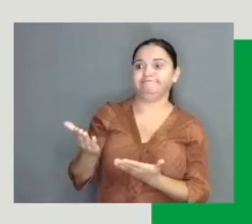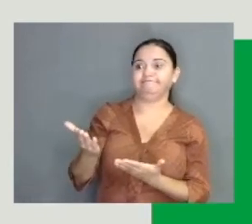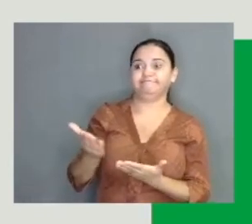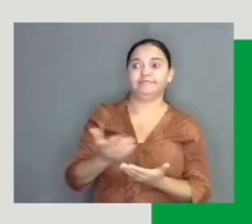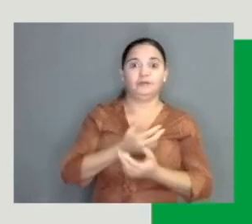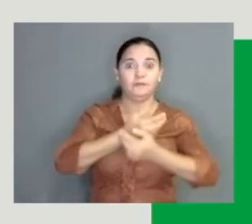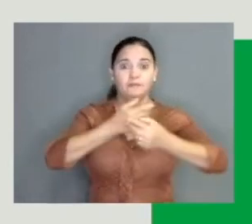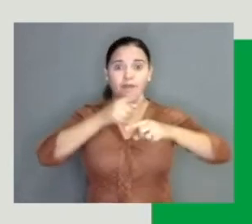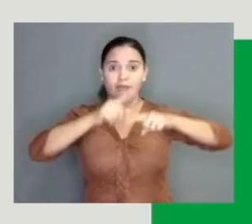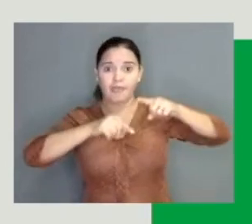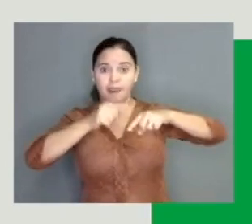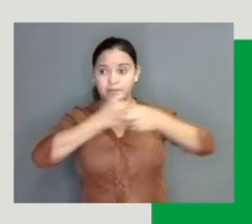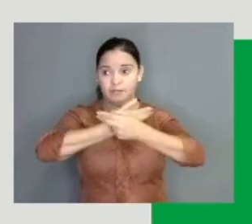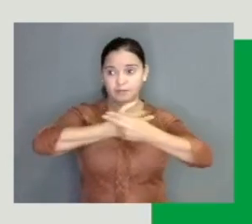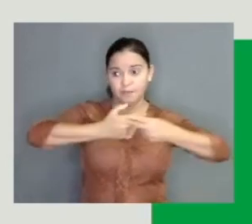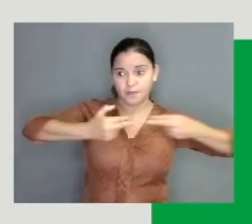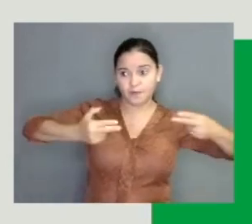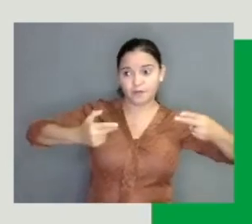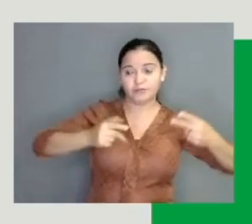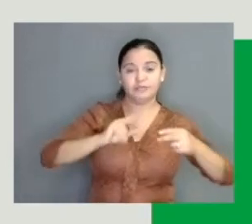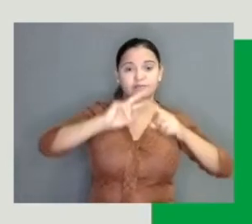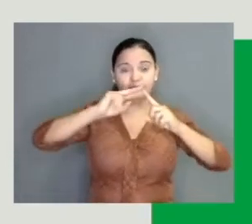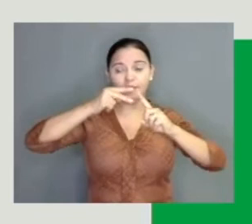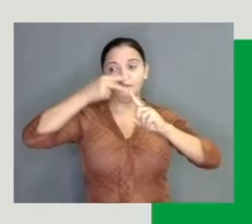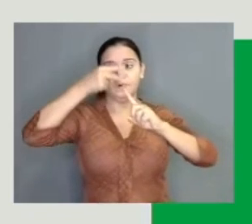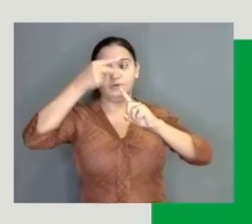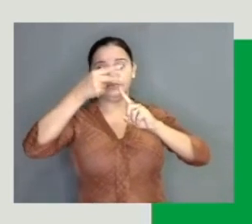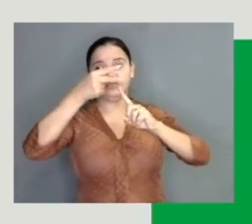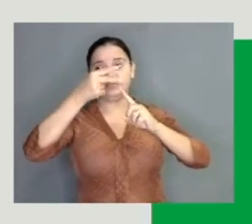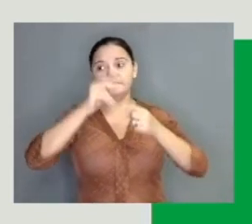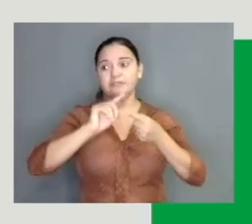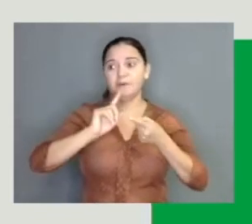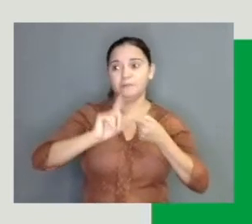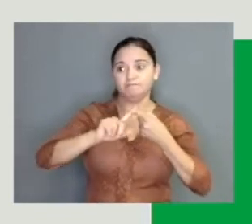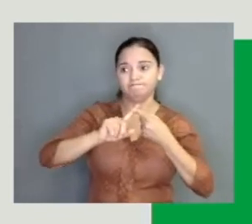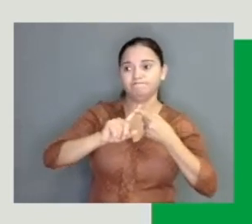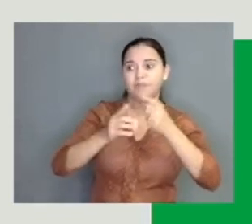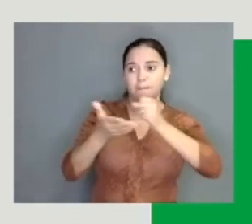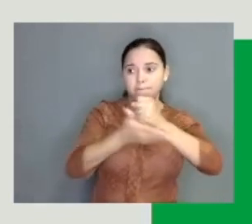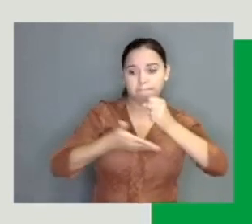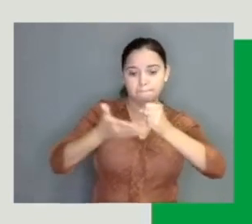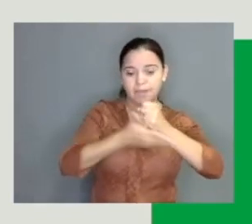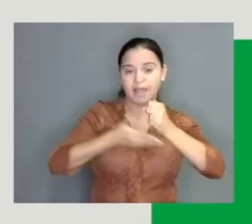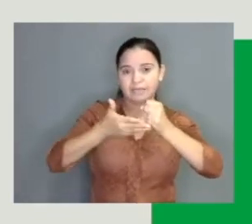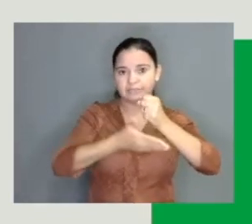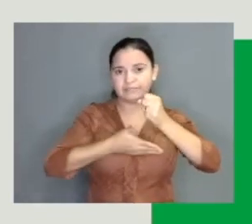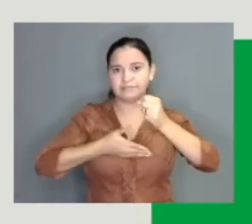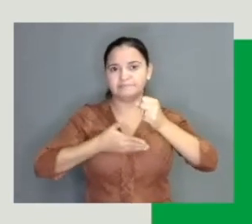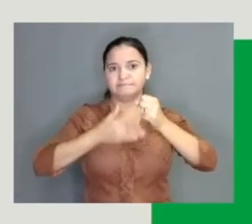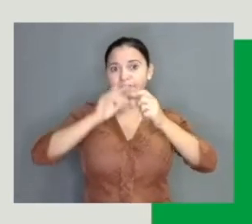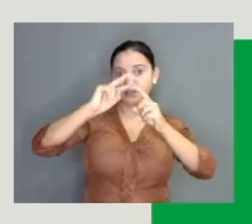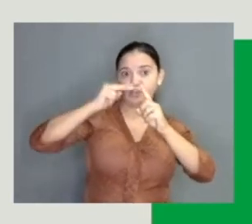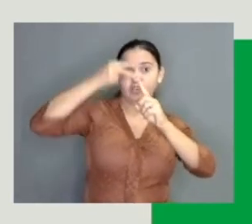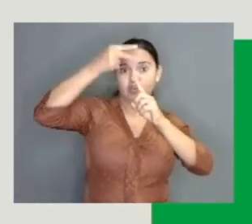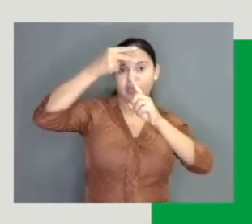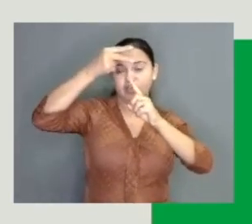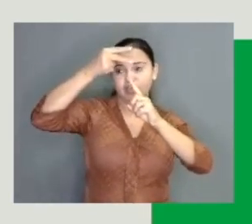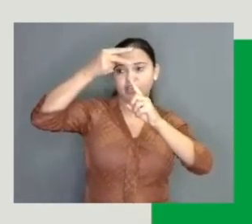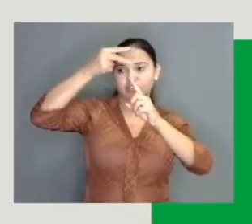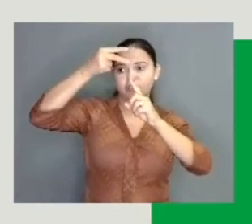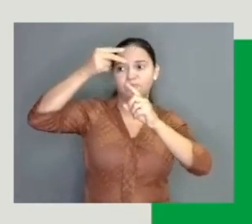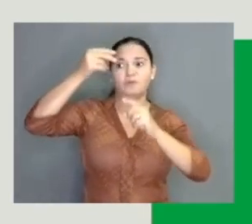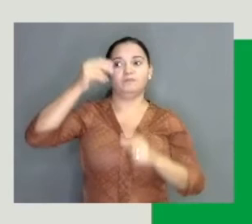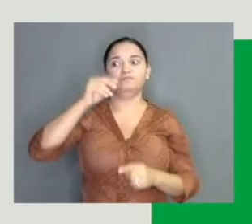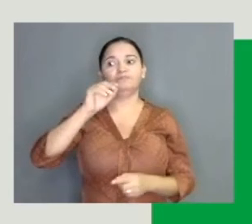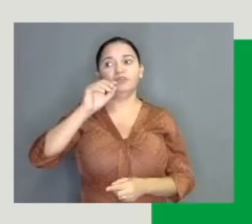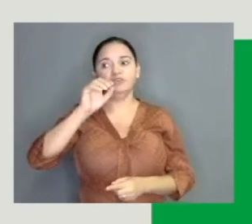potenciação: base, expoente e potência. Base de baixo, expoente o de cima e a potência é o